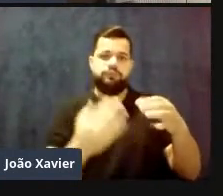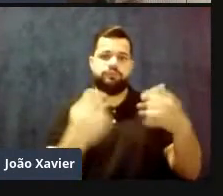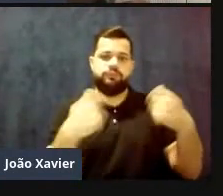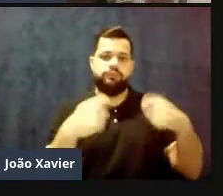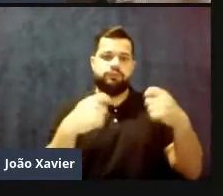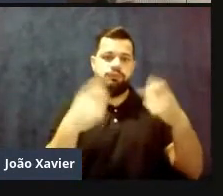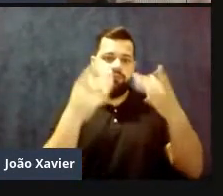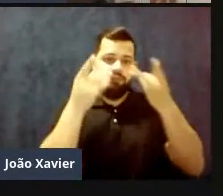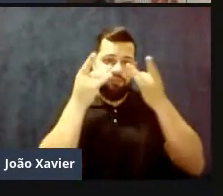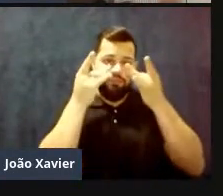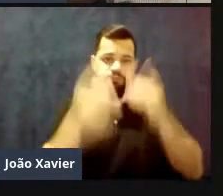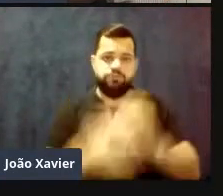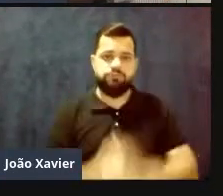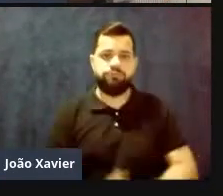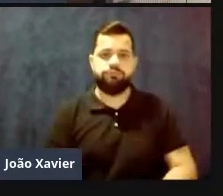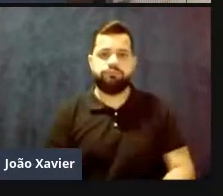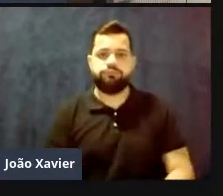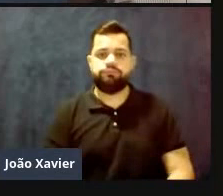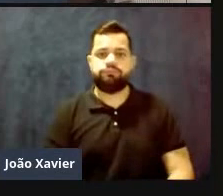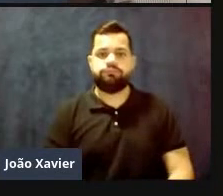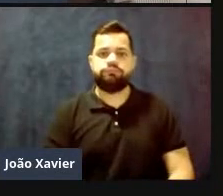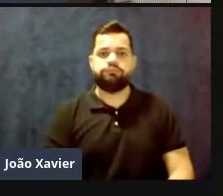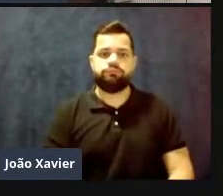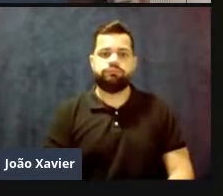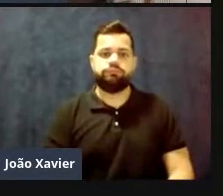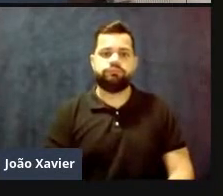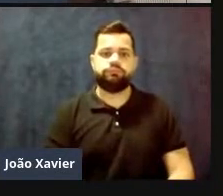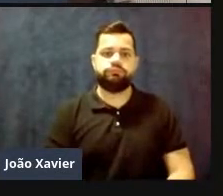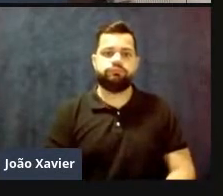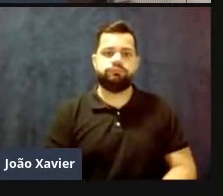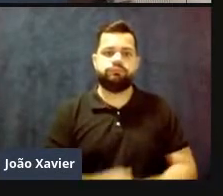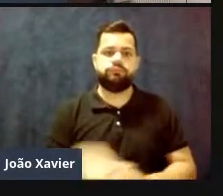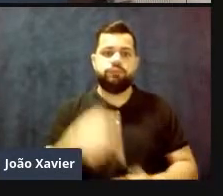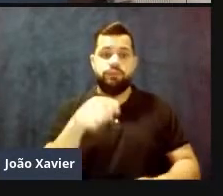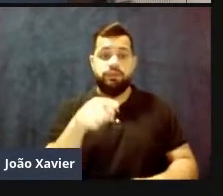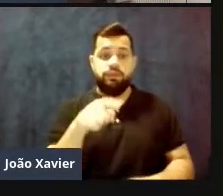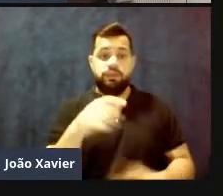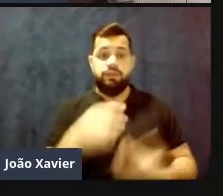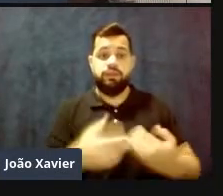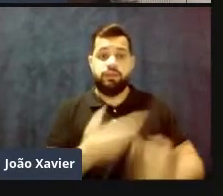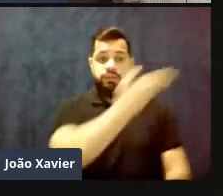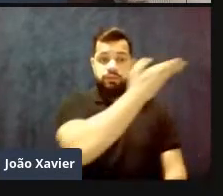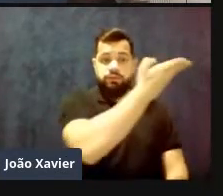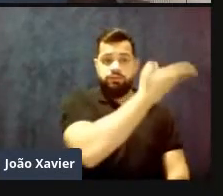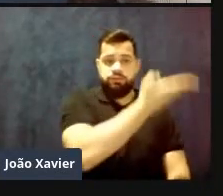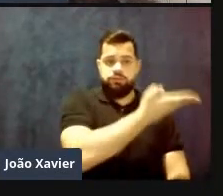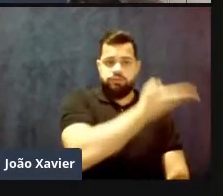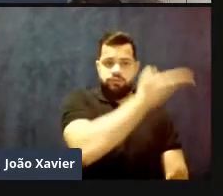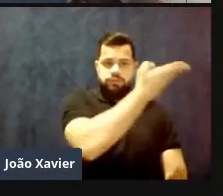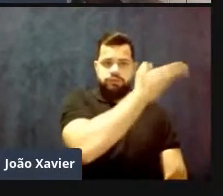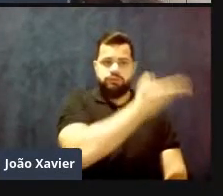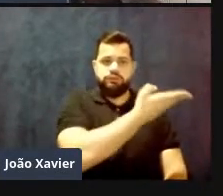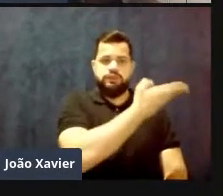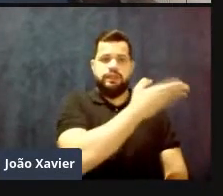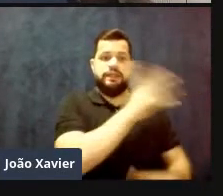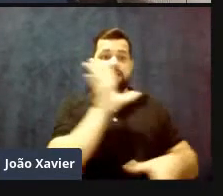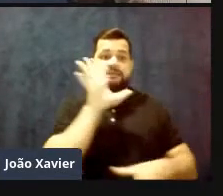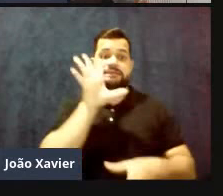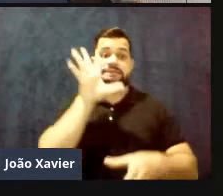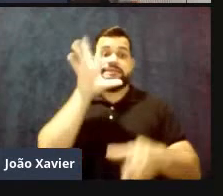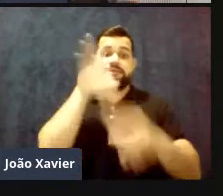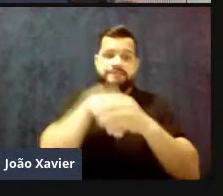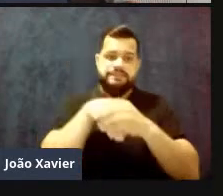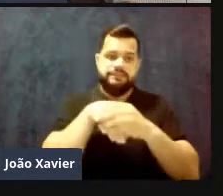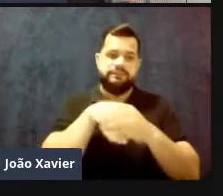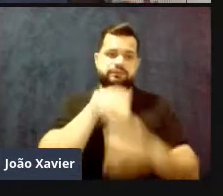é um motivo de muito orgulho para mim. Eu estou paramentado e eu estou dentro da unidade de terapia intensiva do Hospital Santa Juliana. Ela